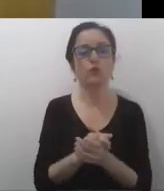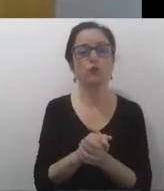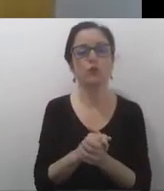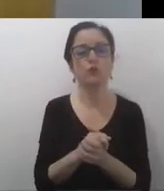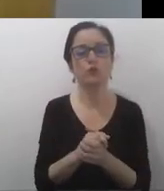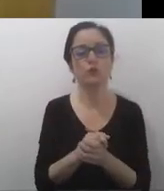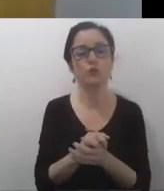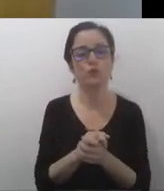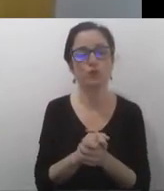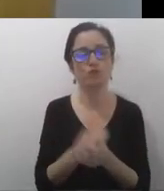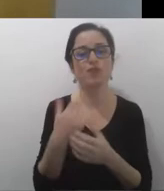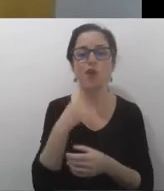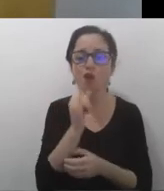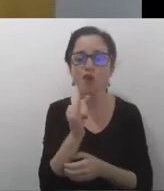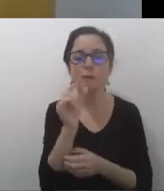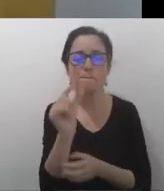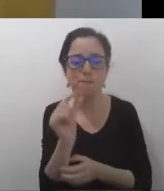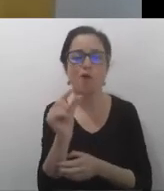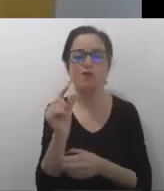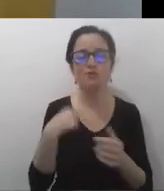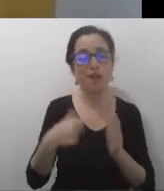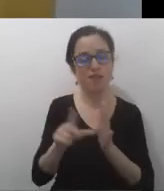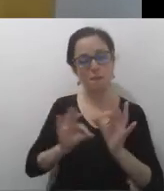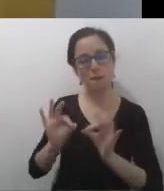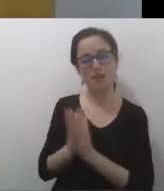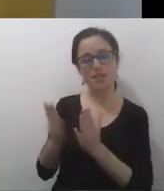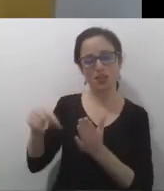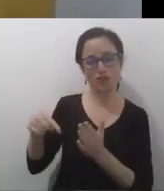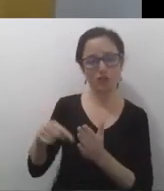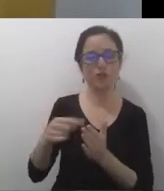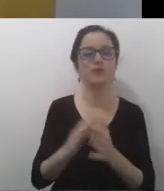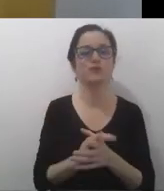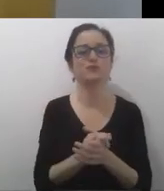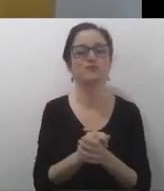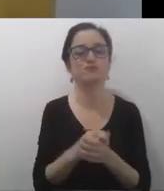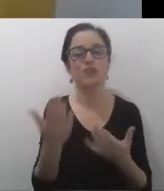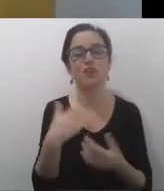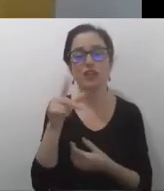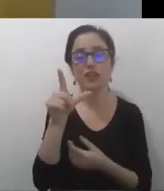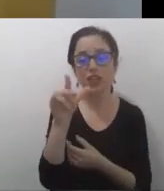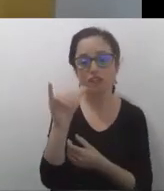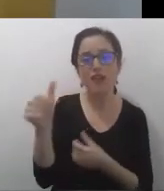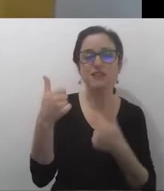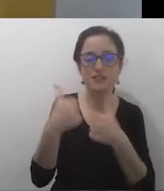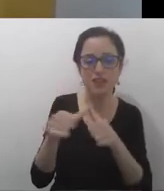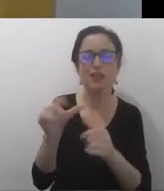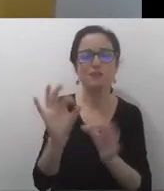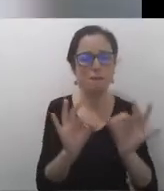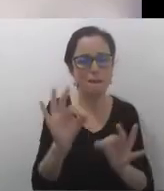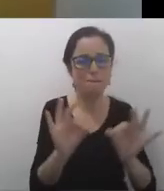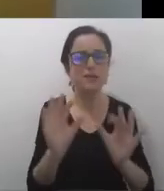do artigo do livro, eu quero confessar, contar um pouco dos bastidores. Quando a Lívia